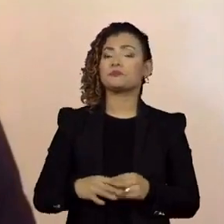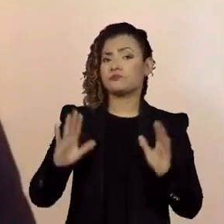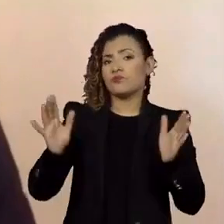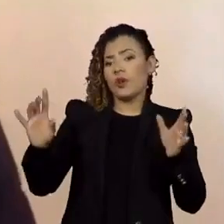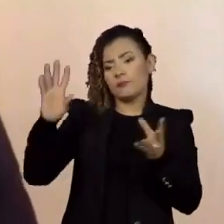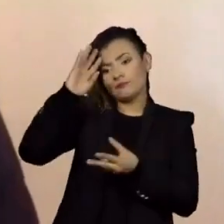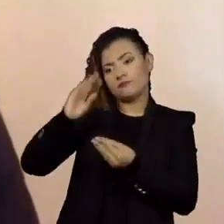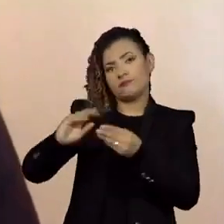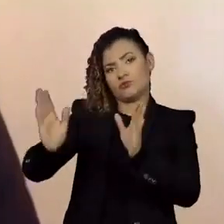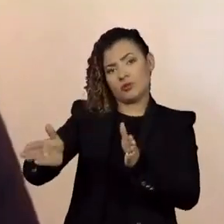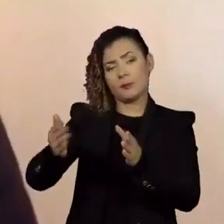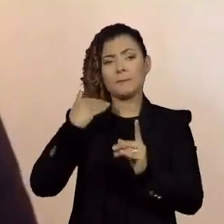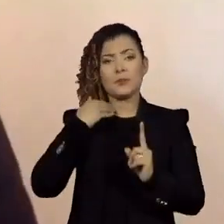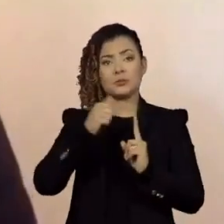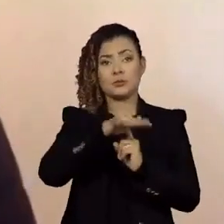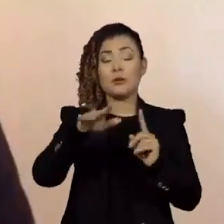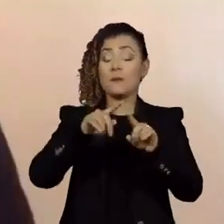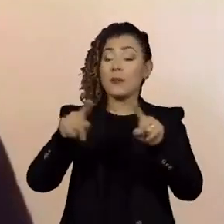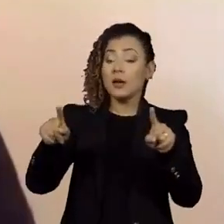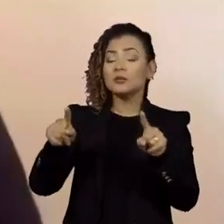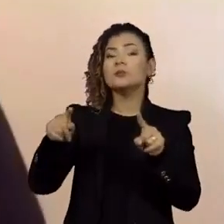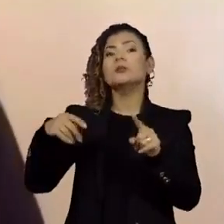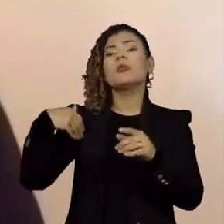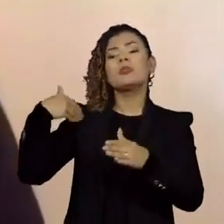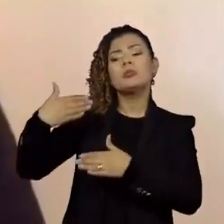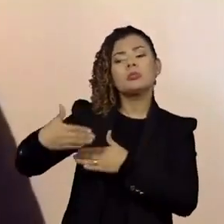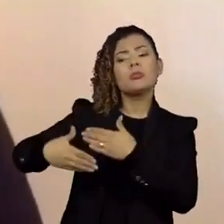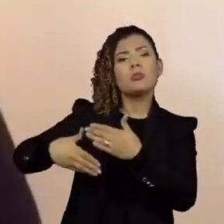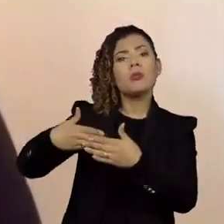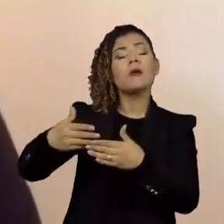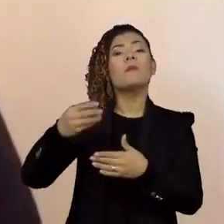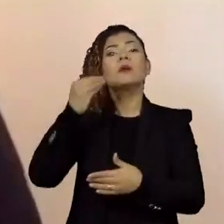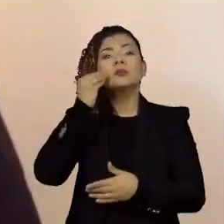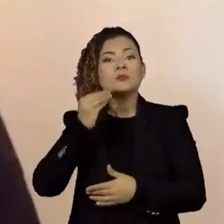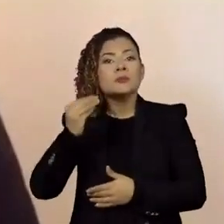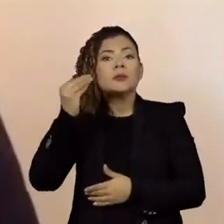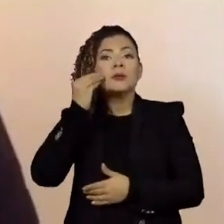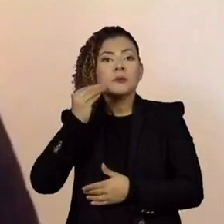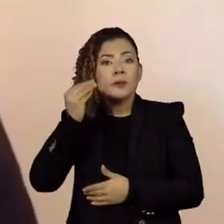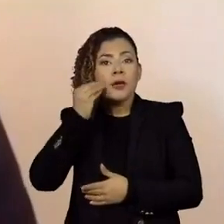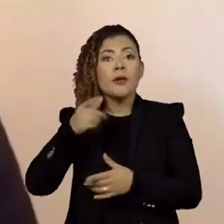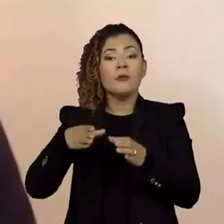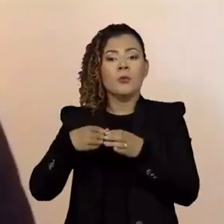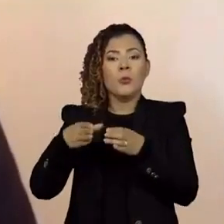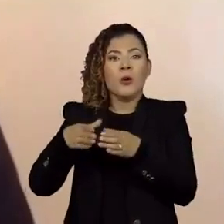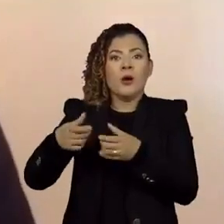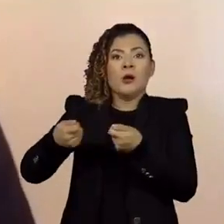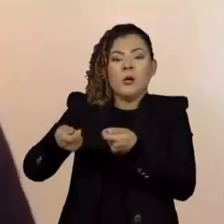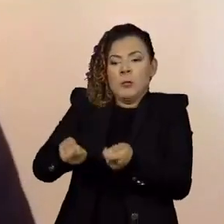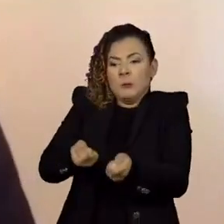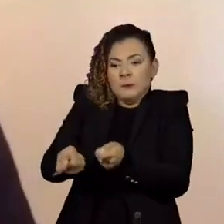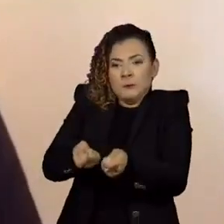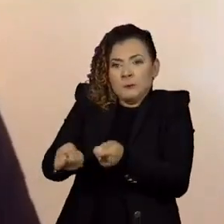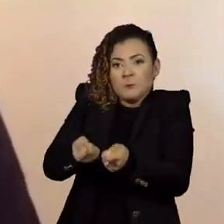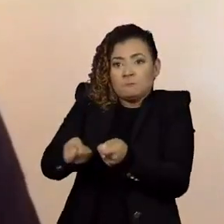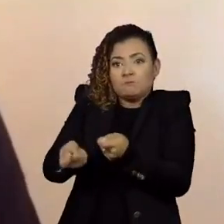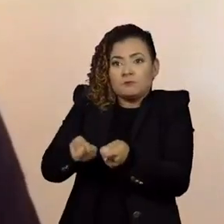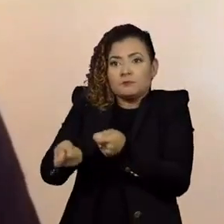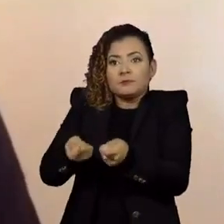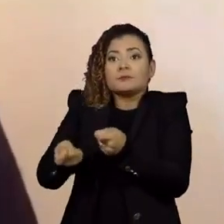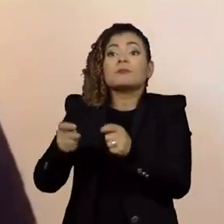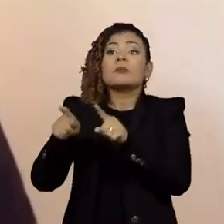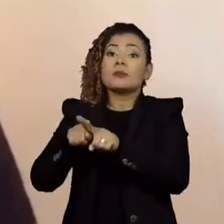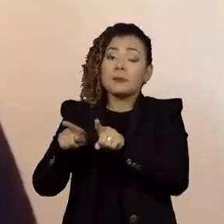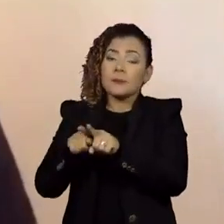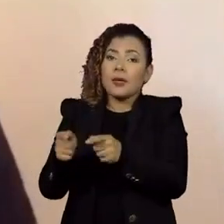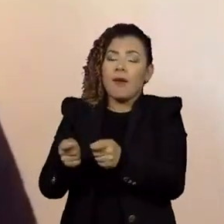definido. E depois, com o experimento do quantitative easing, desse afrouxamento quantitativo,